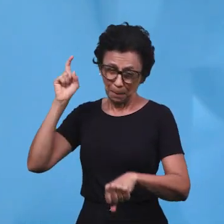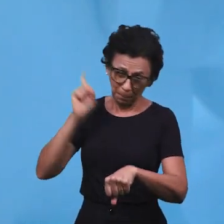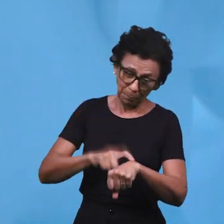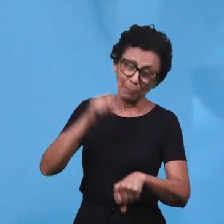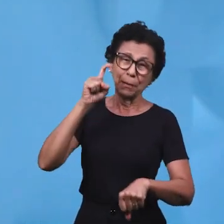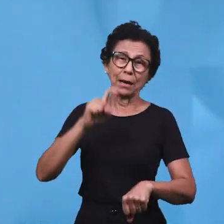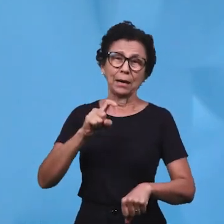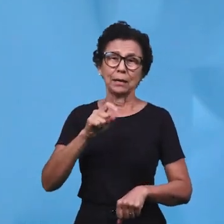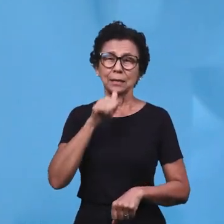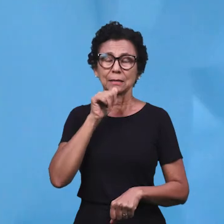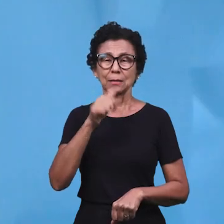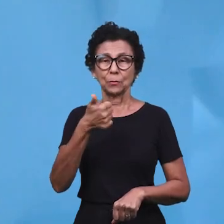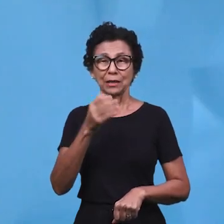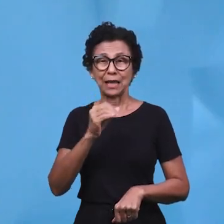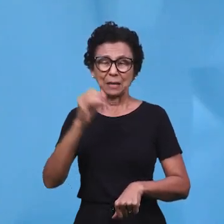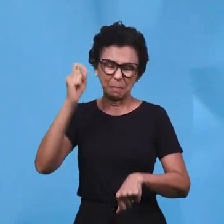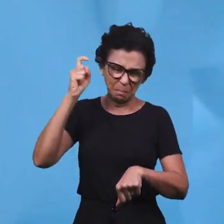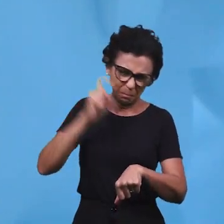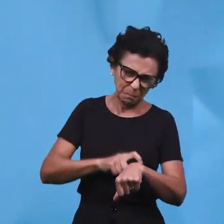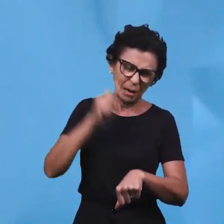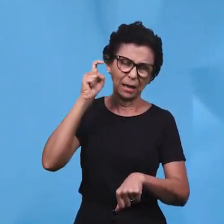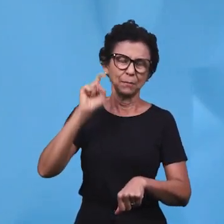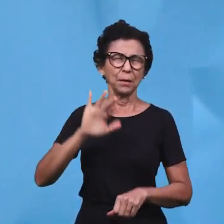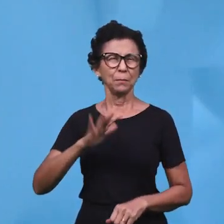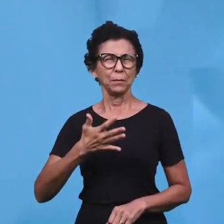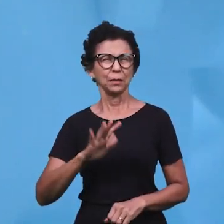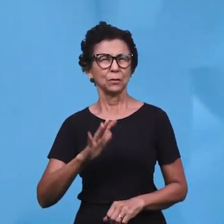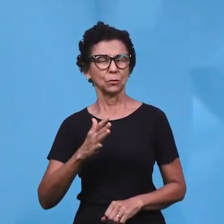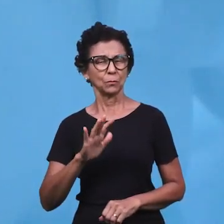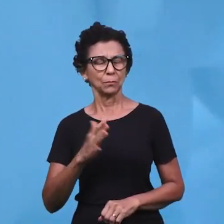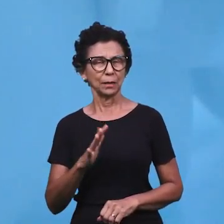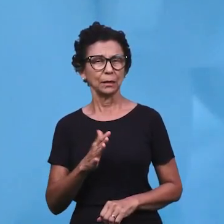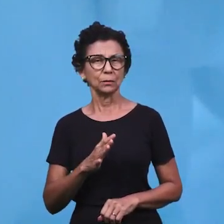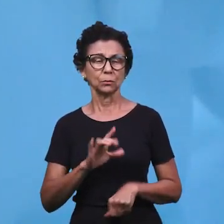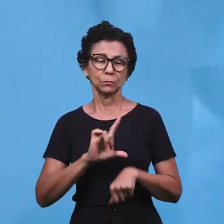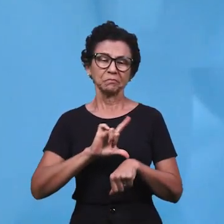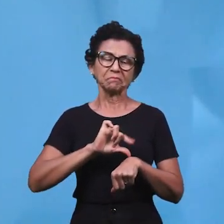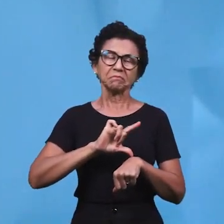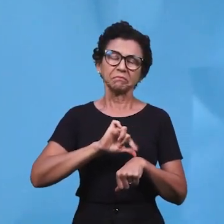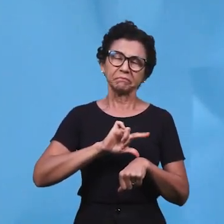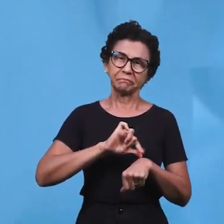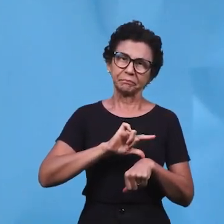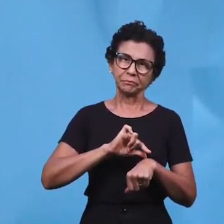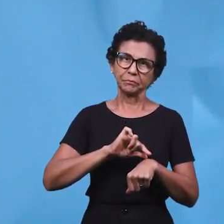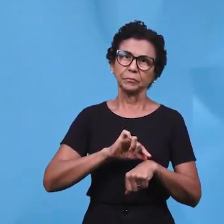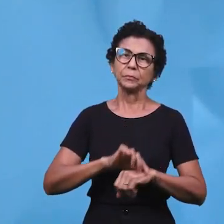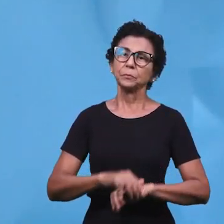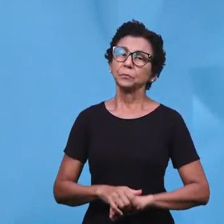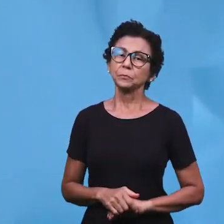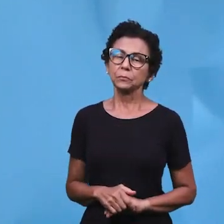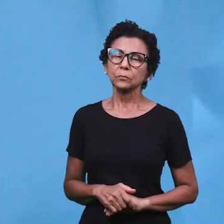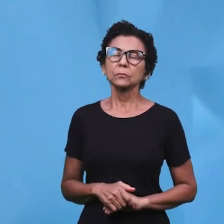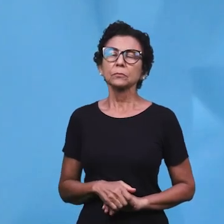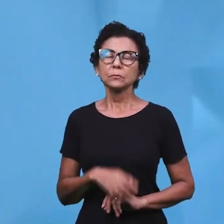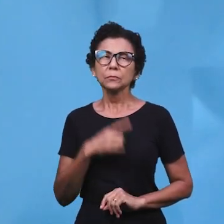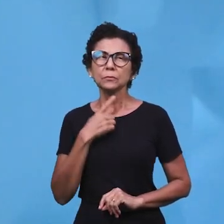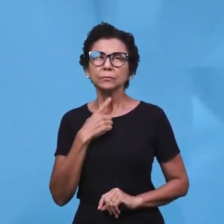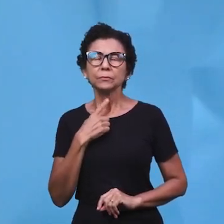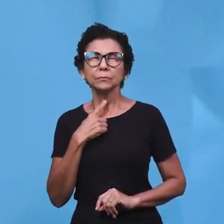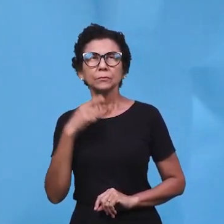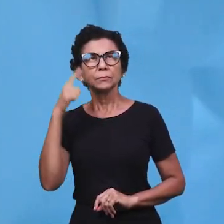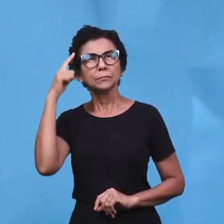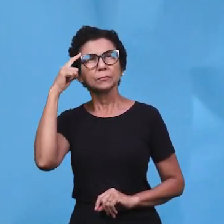horas, exatamente, em ponto. Sim. Mas uma faixa de horário em que nós já intencionamos